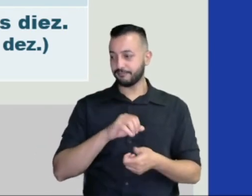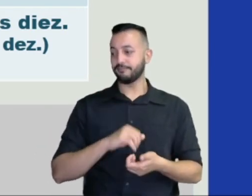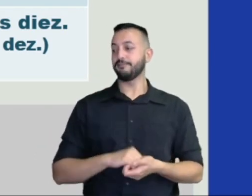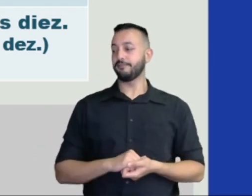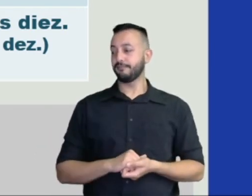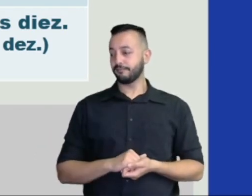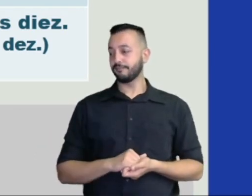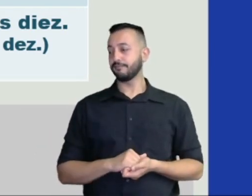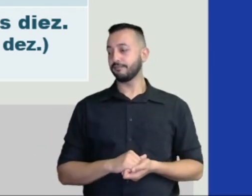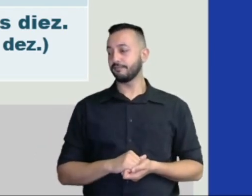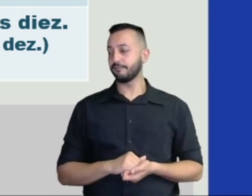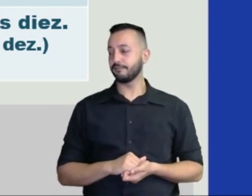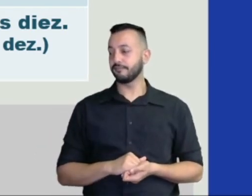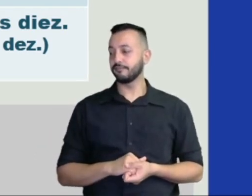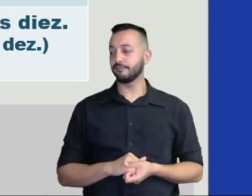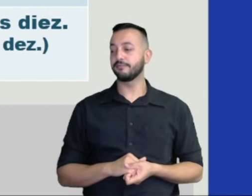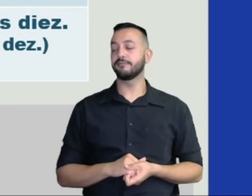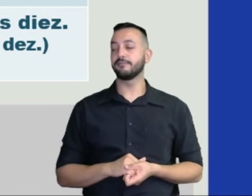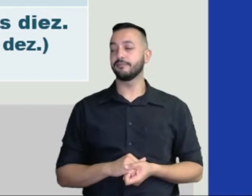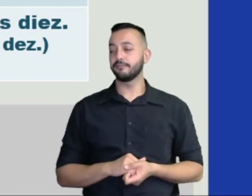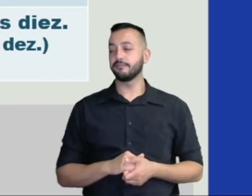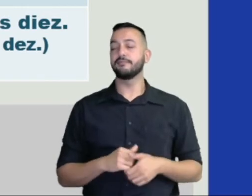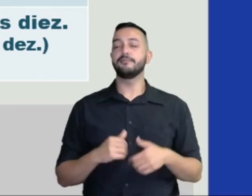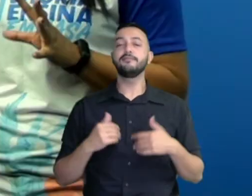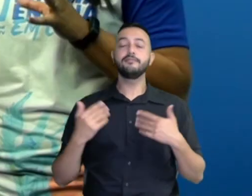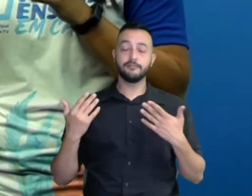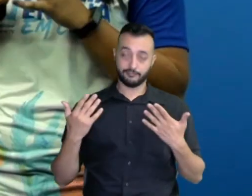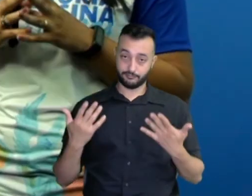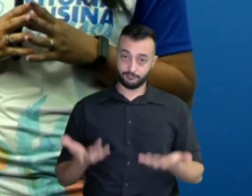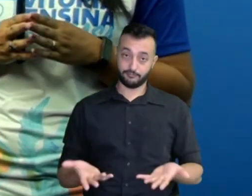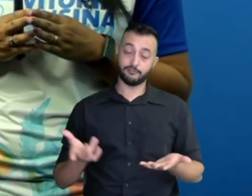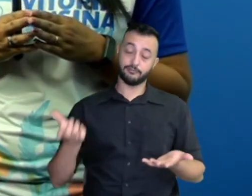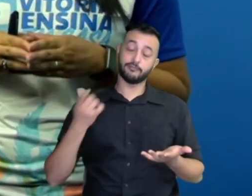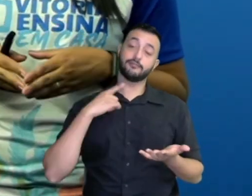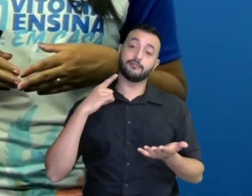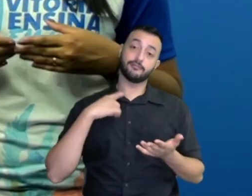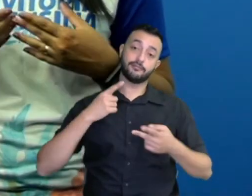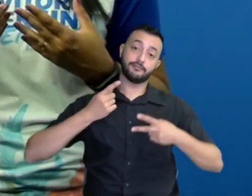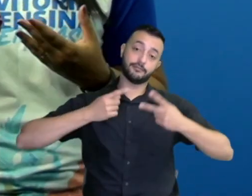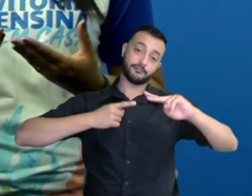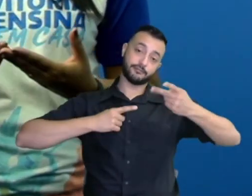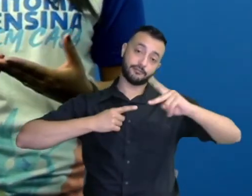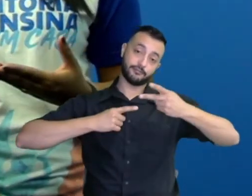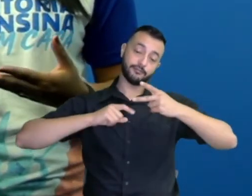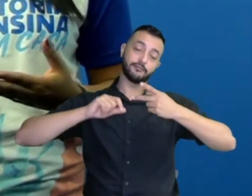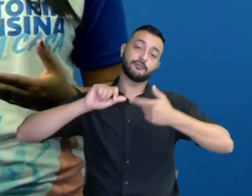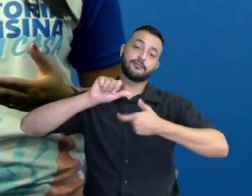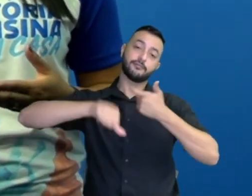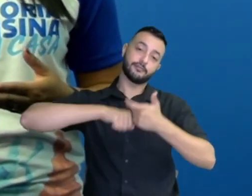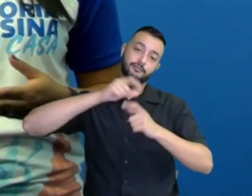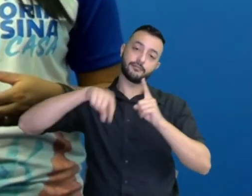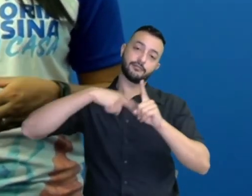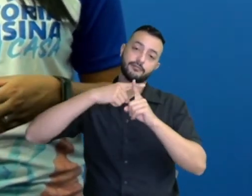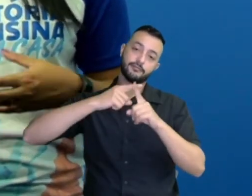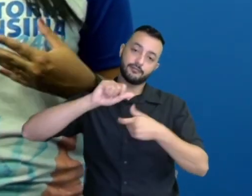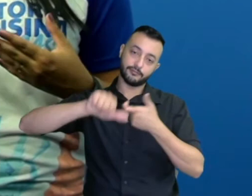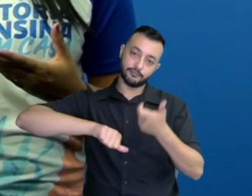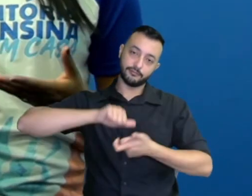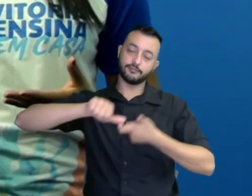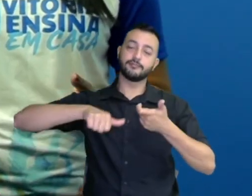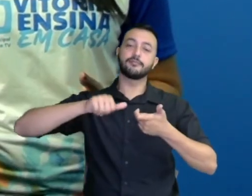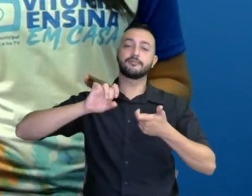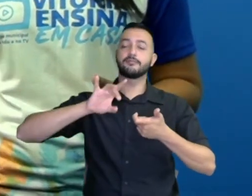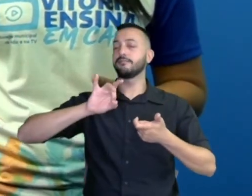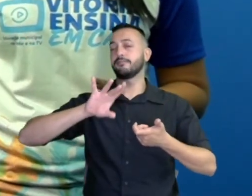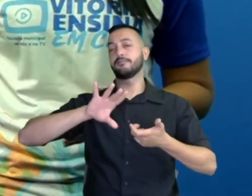10. Certo? E aí, gente, são só essas duas contrações que a gente tem em língua espanhola.